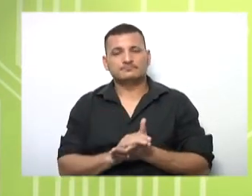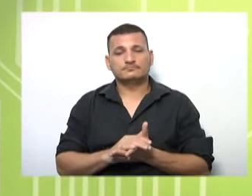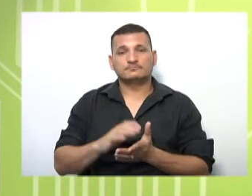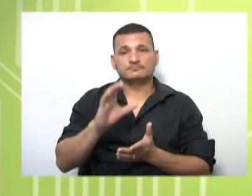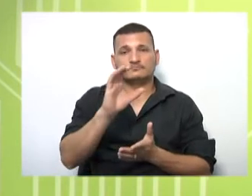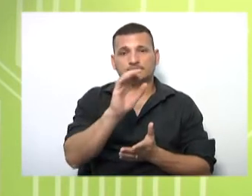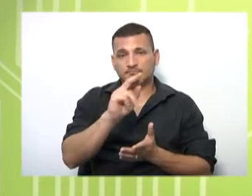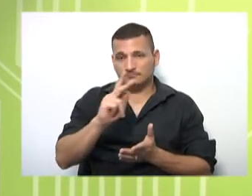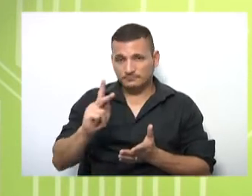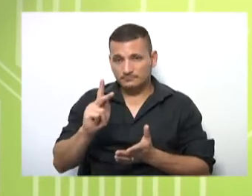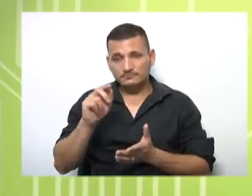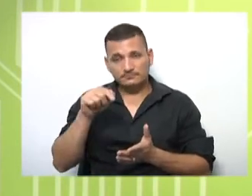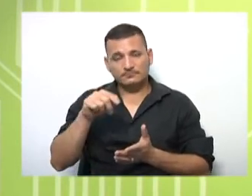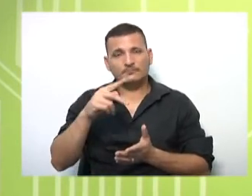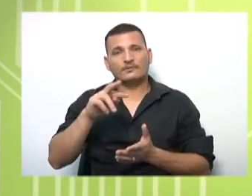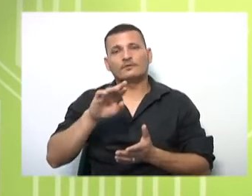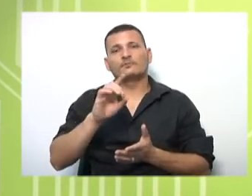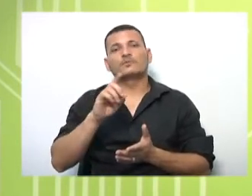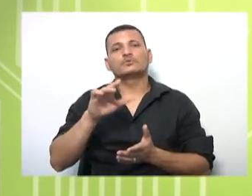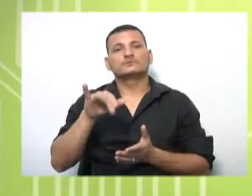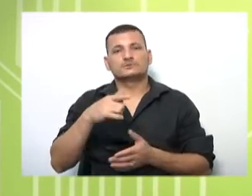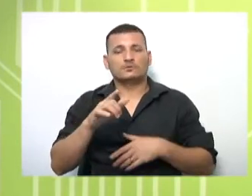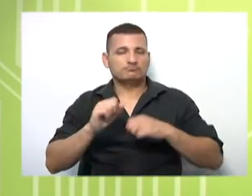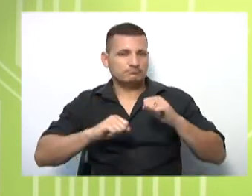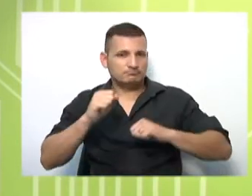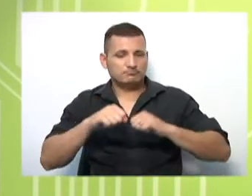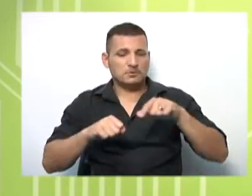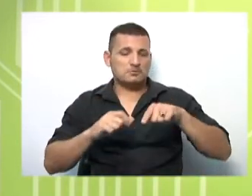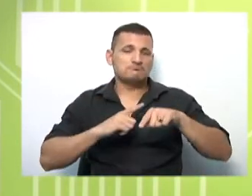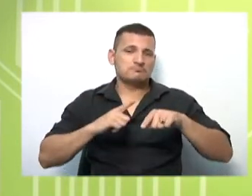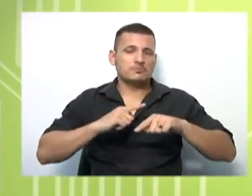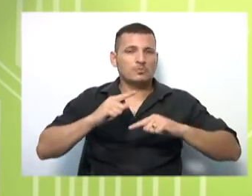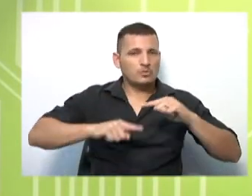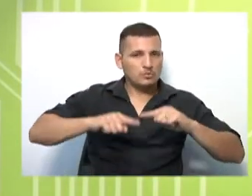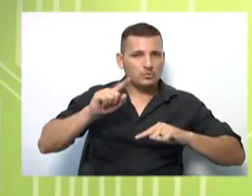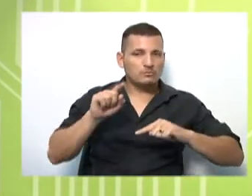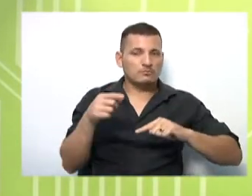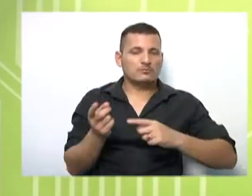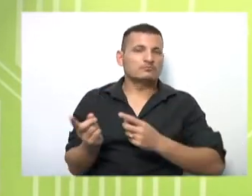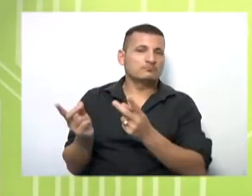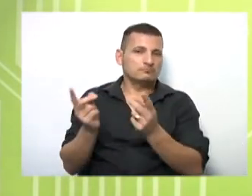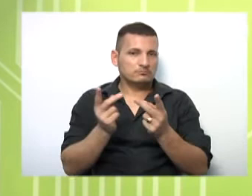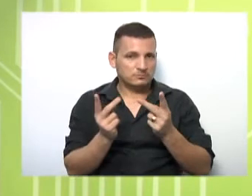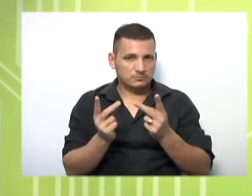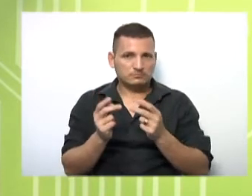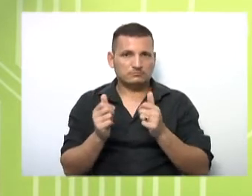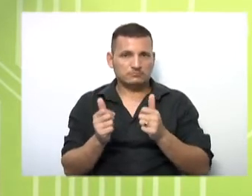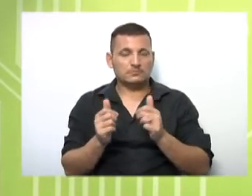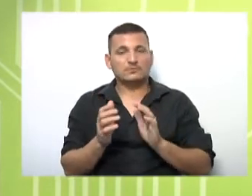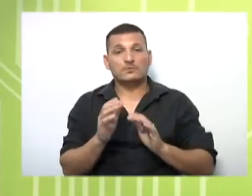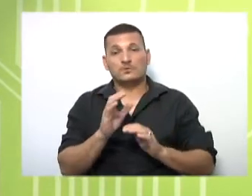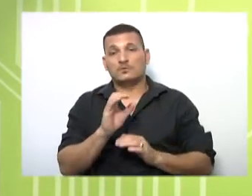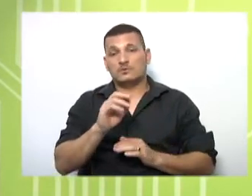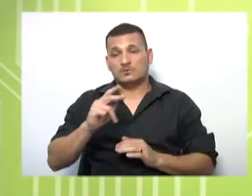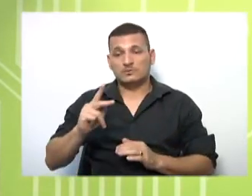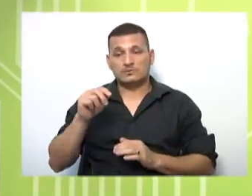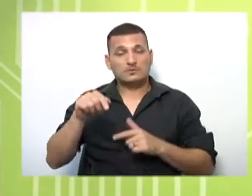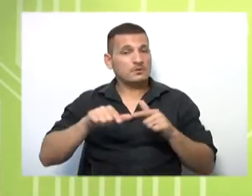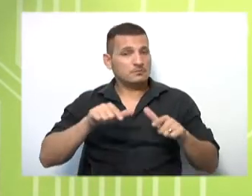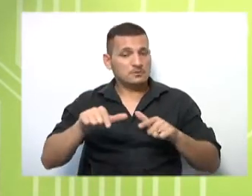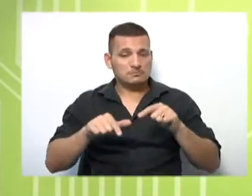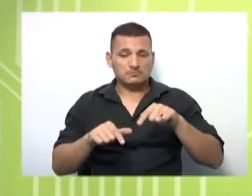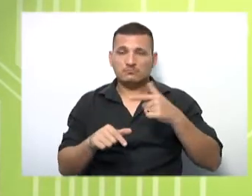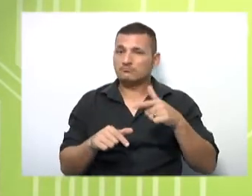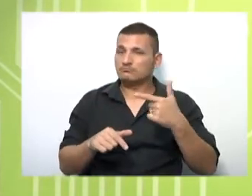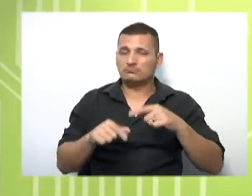ela produz um determinado produto a ser comercializado. A cooperativa de trabalho, como o nome já diz, ela não produz